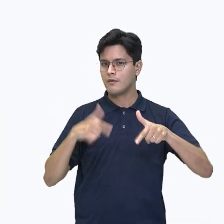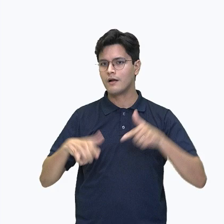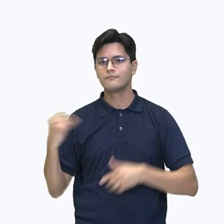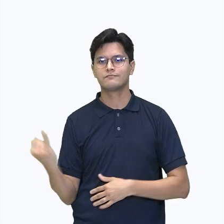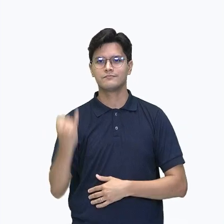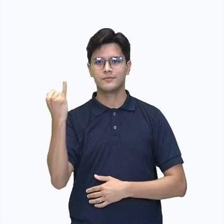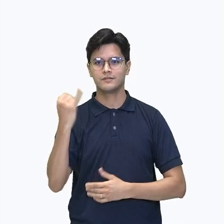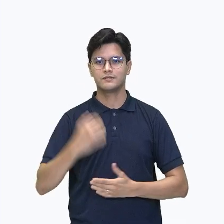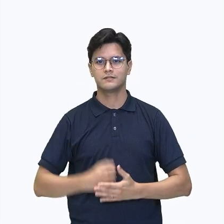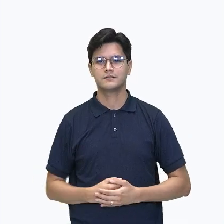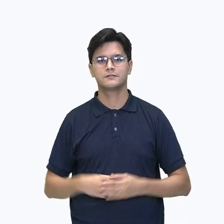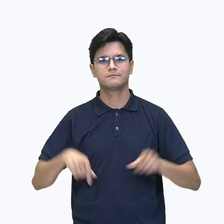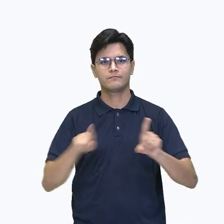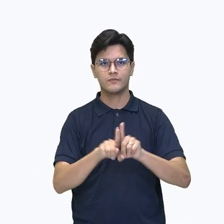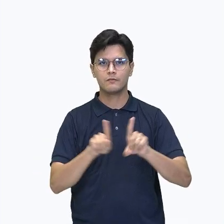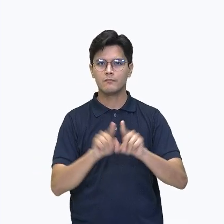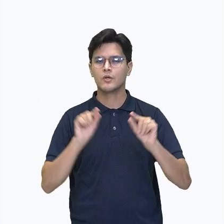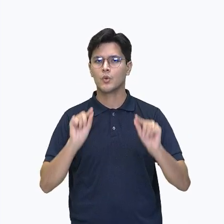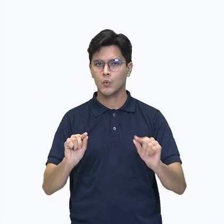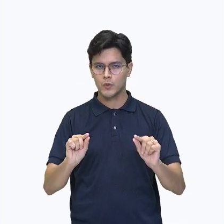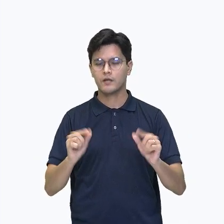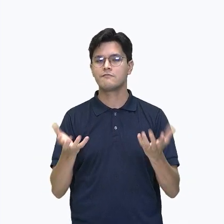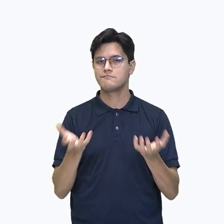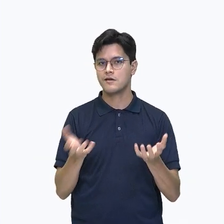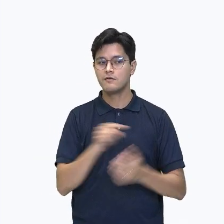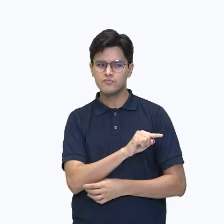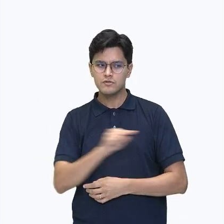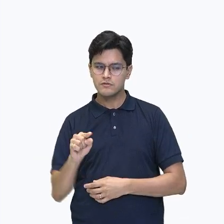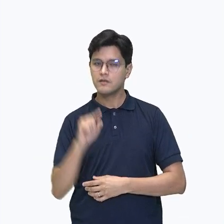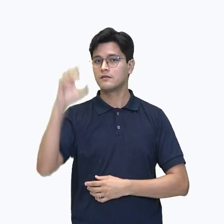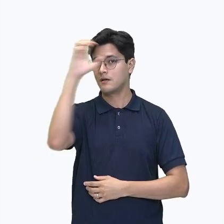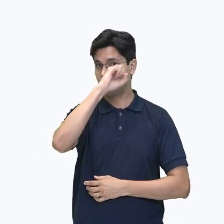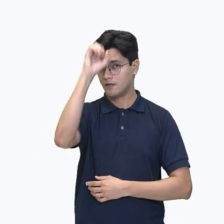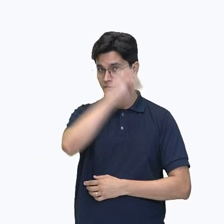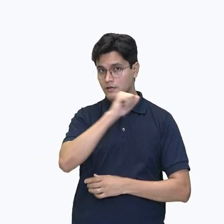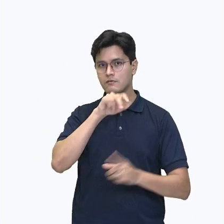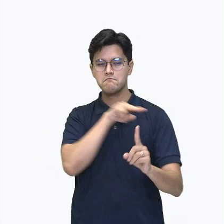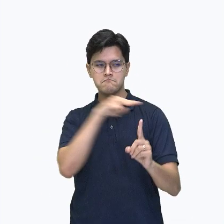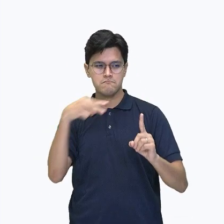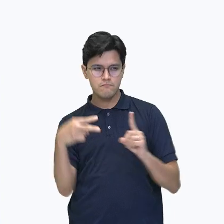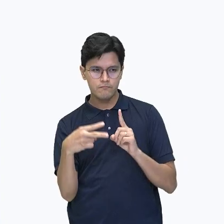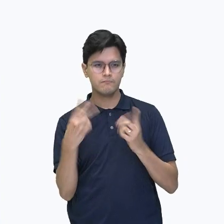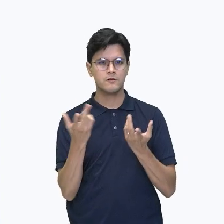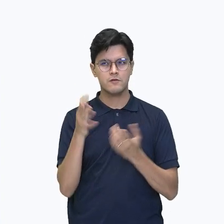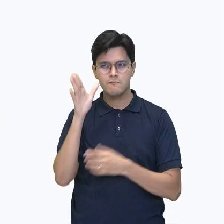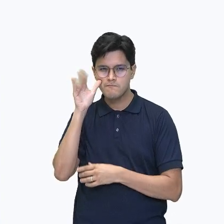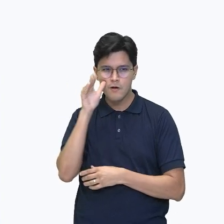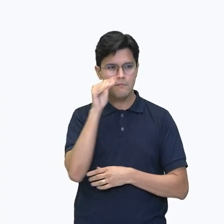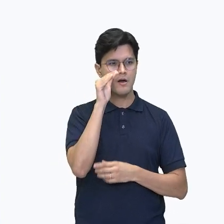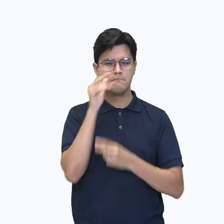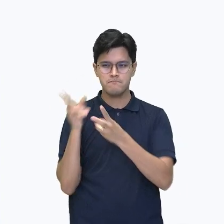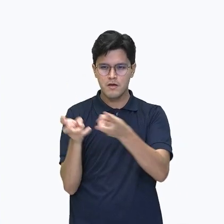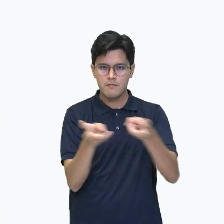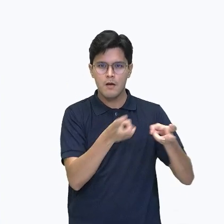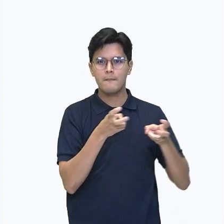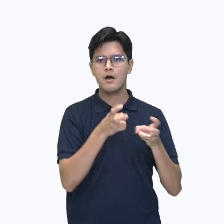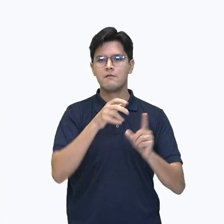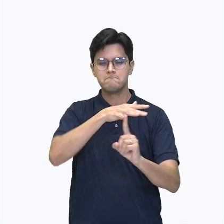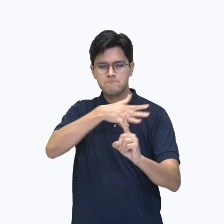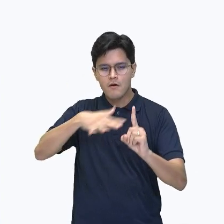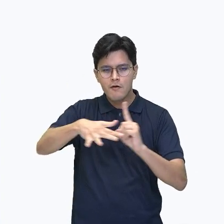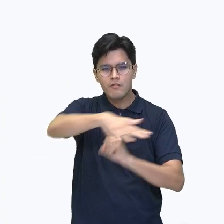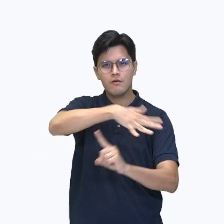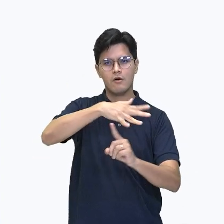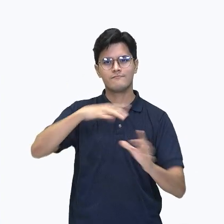aprender a observar ali a sua realidade, o seu entorno e também o mundo, né? Aprender fazendo, investigando e criando,